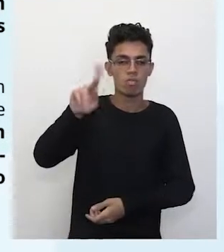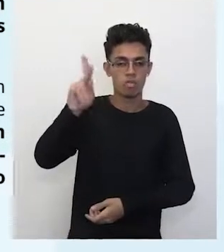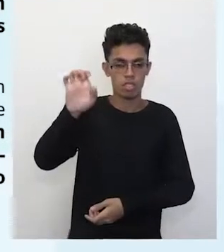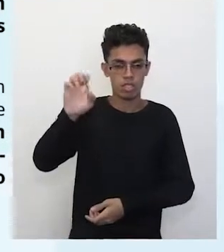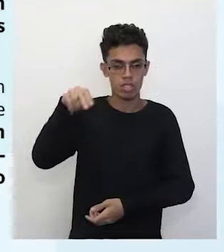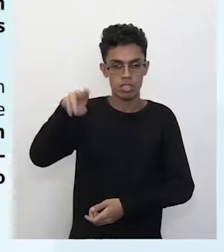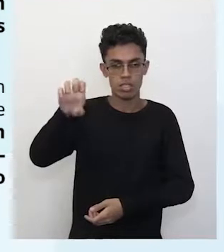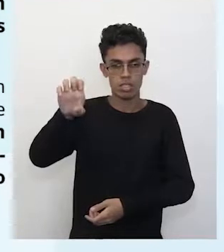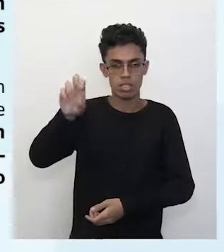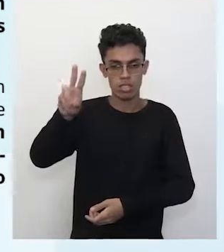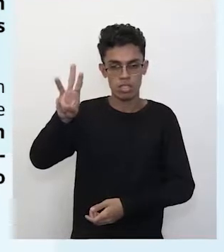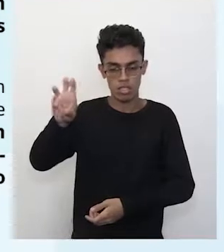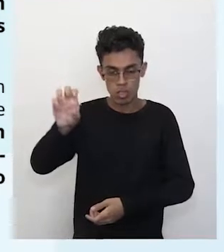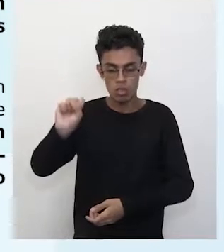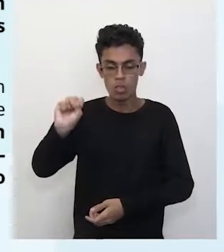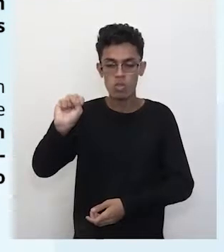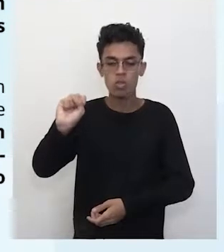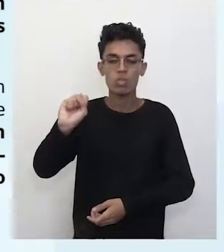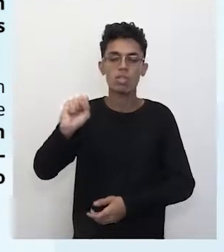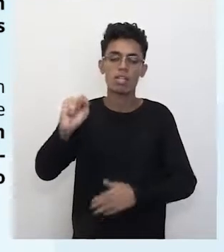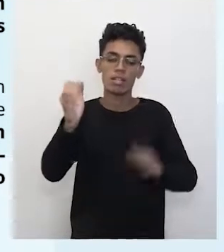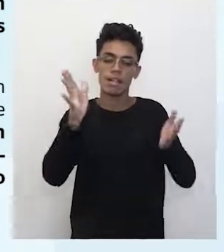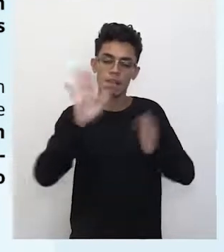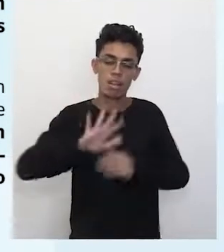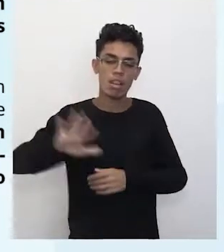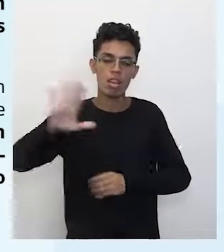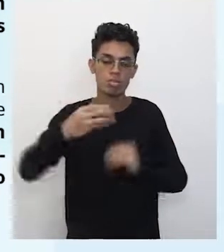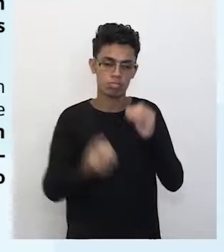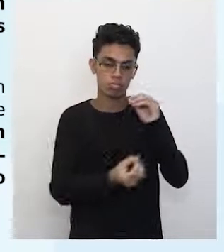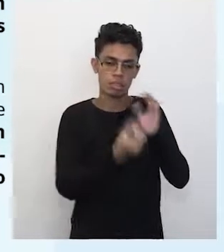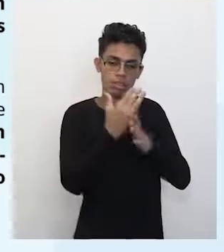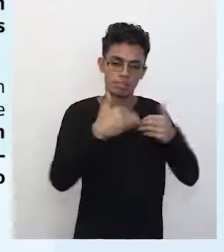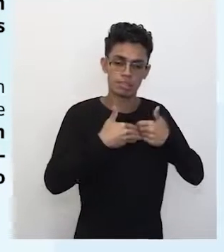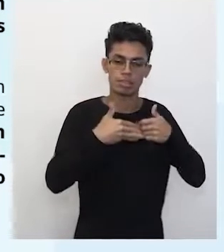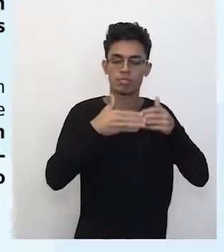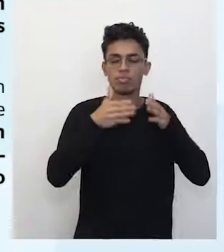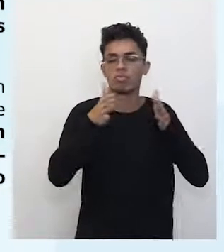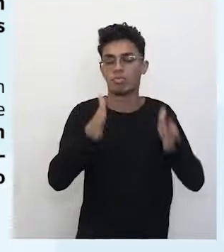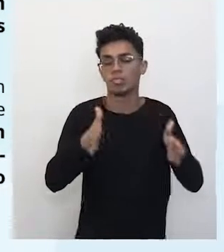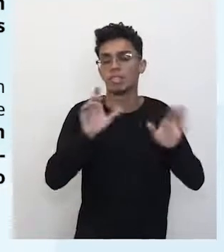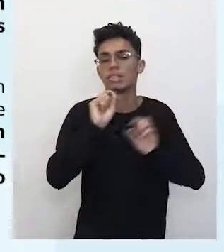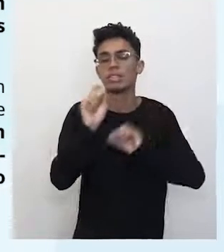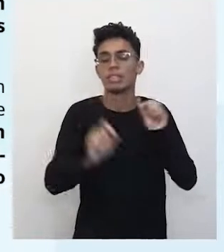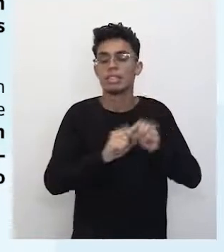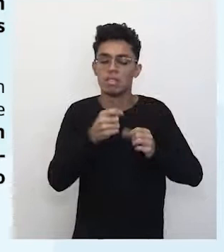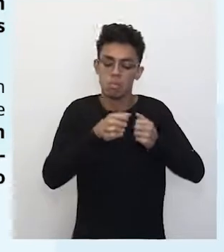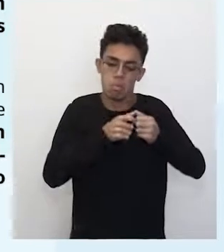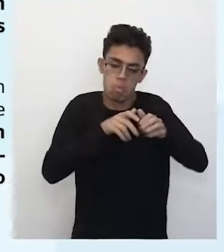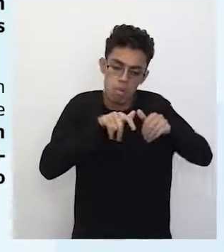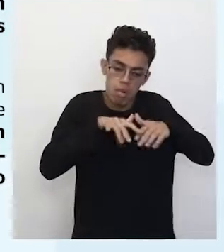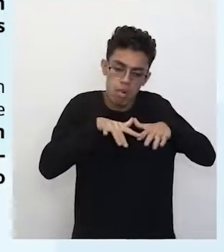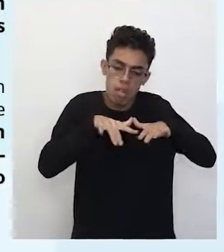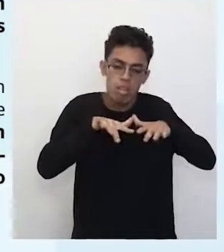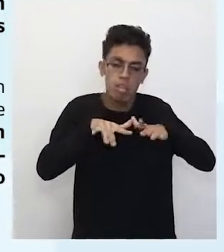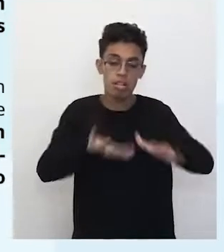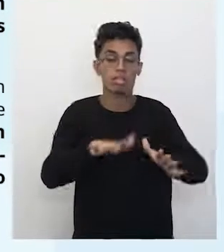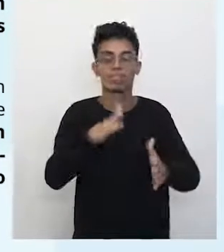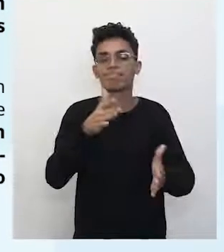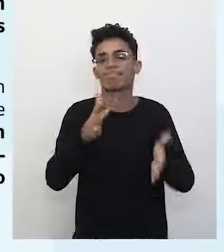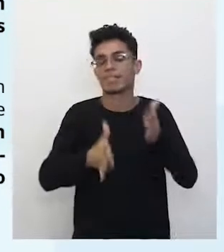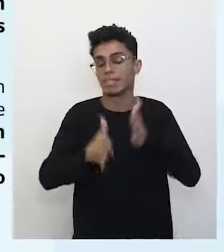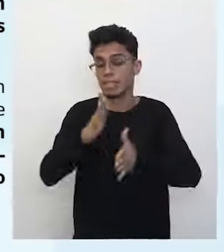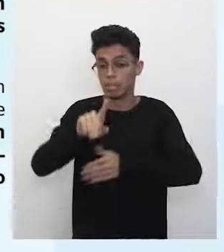fake news estarem inaugurando, né, e estarem criando raízes nessa era